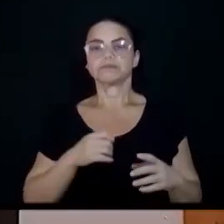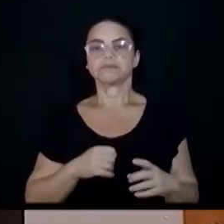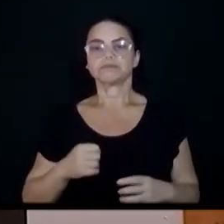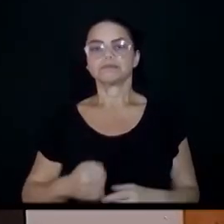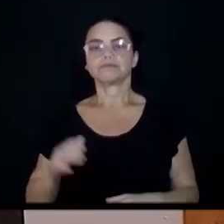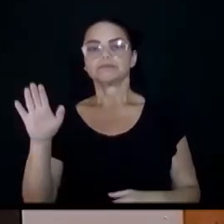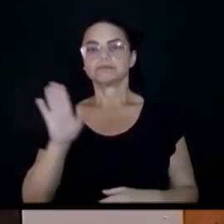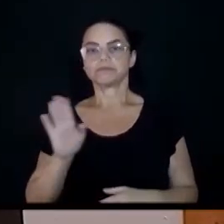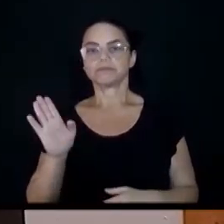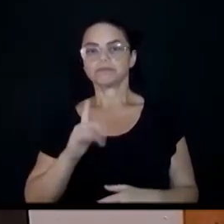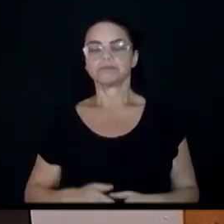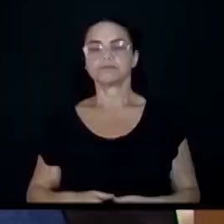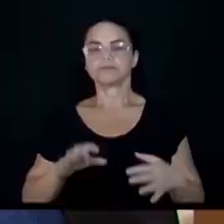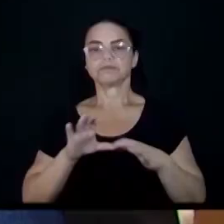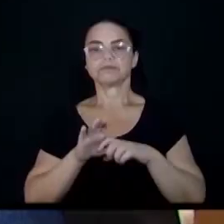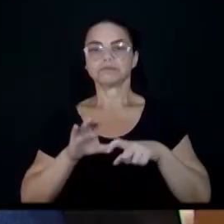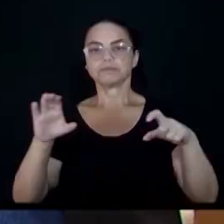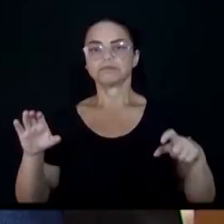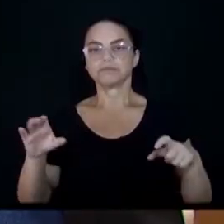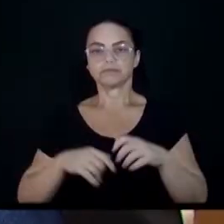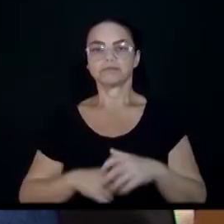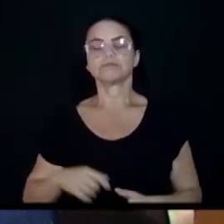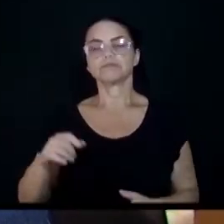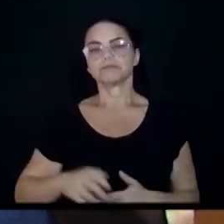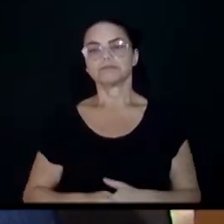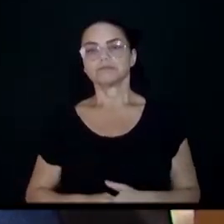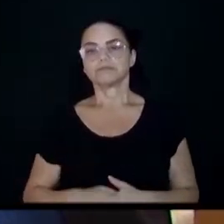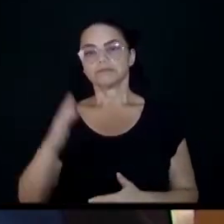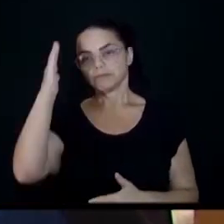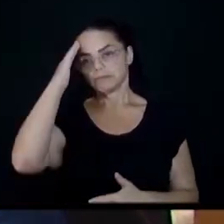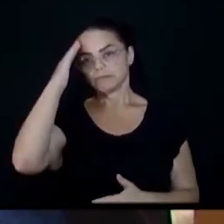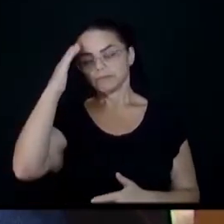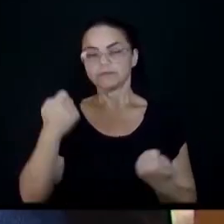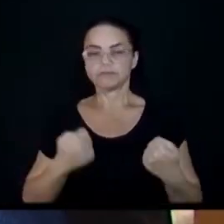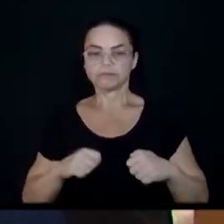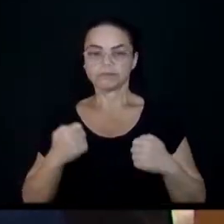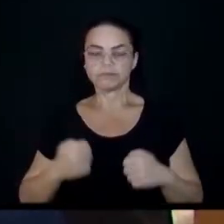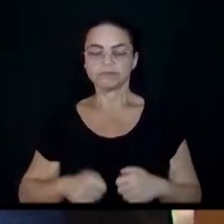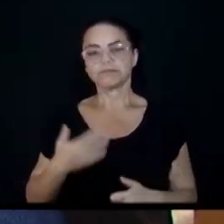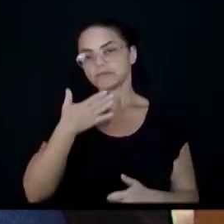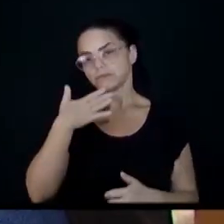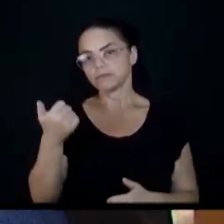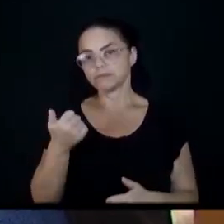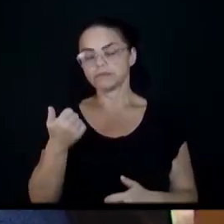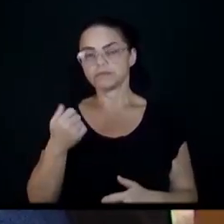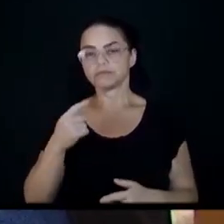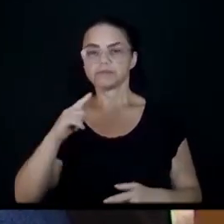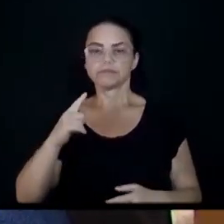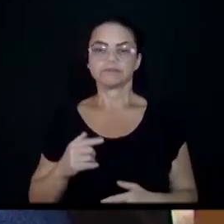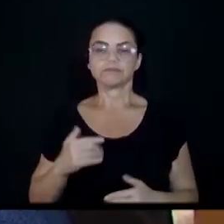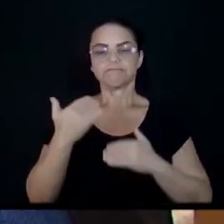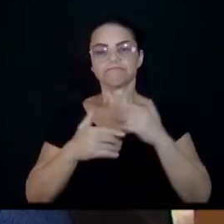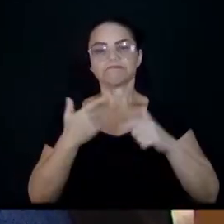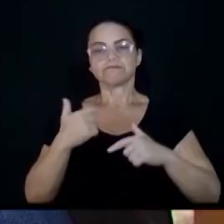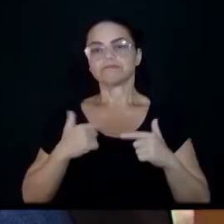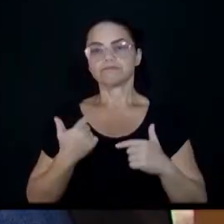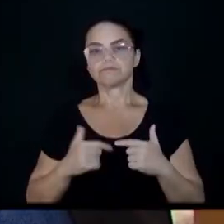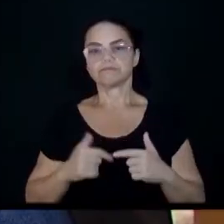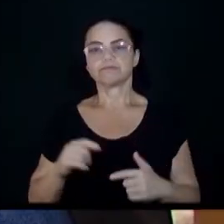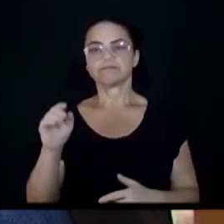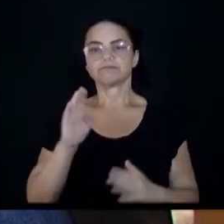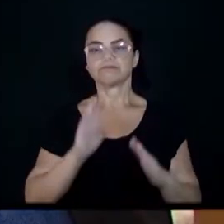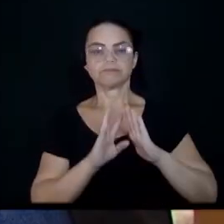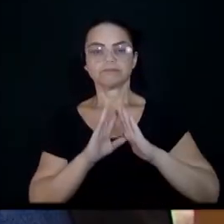Independente. Eles entenderam que algo precisava ser feito para além do trabalho com as igrejas, né? Então,